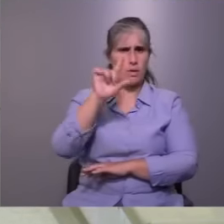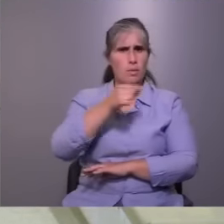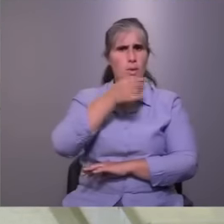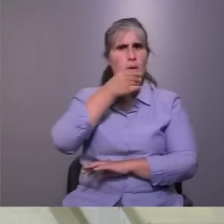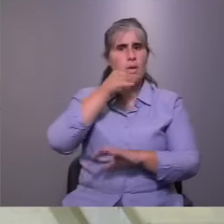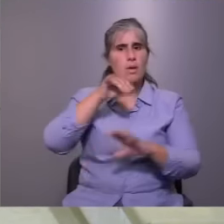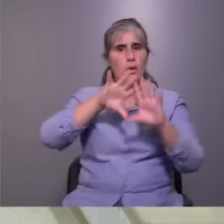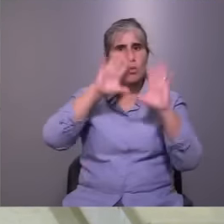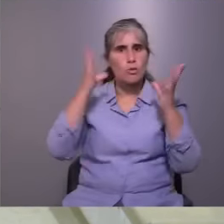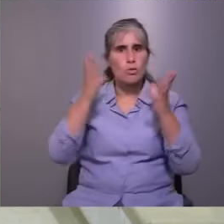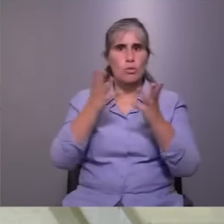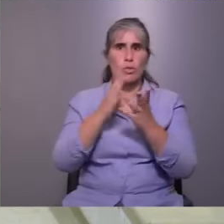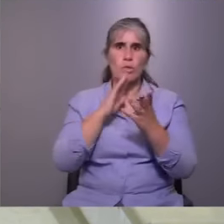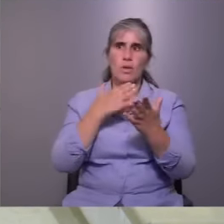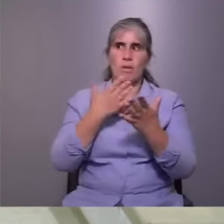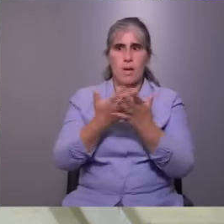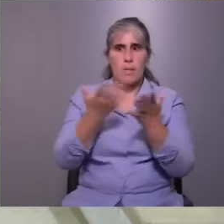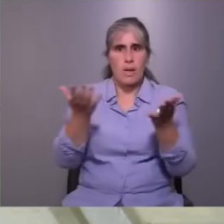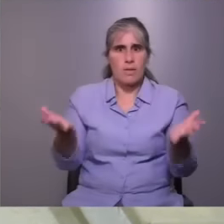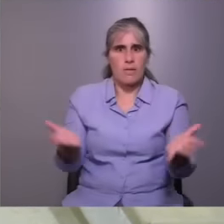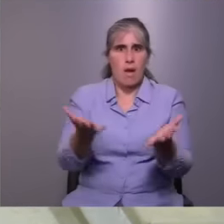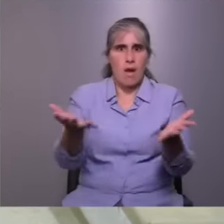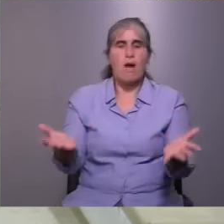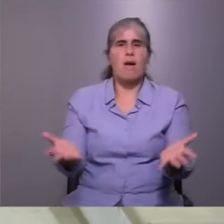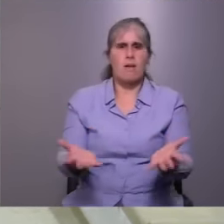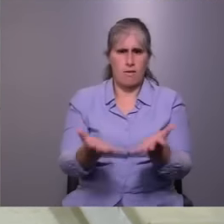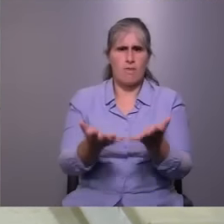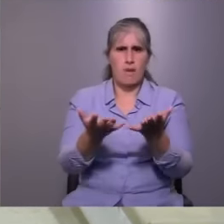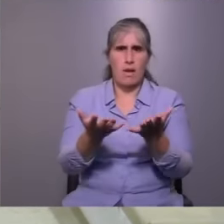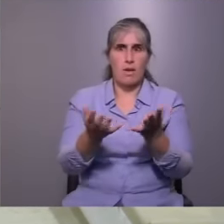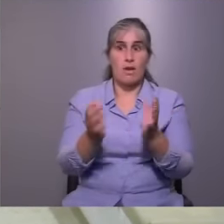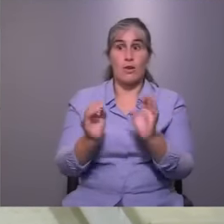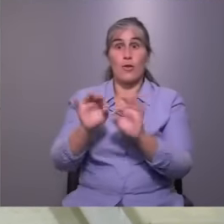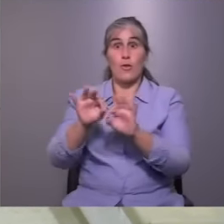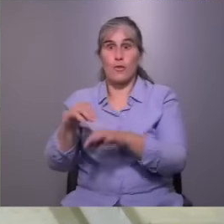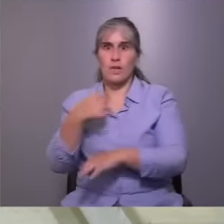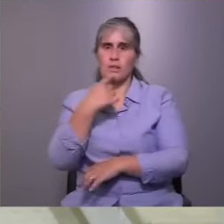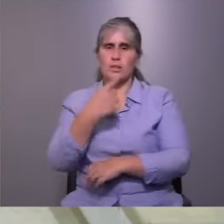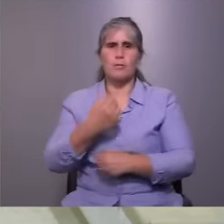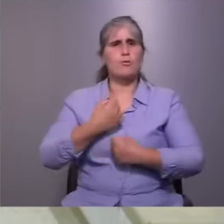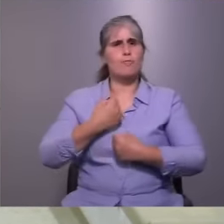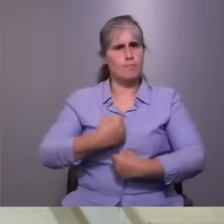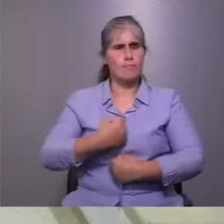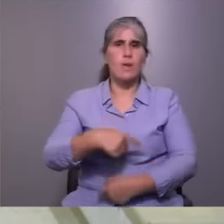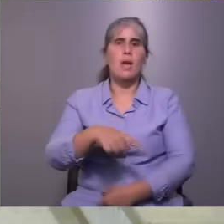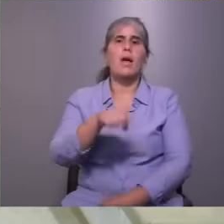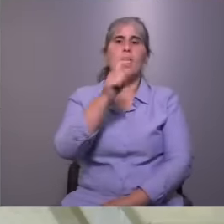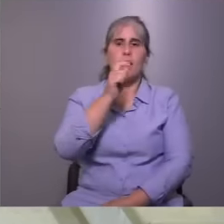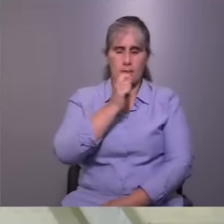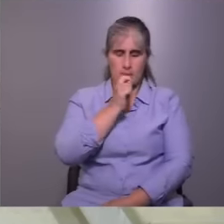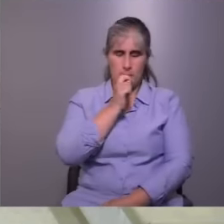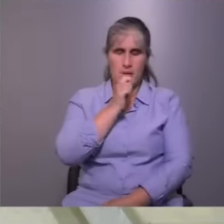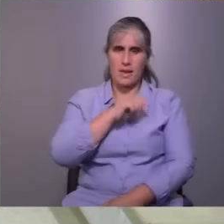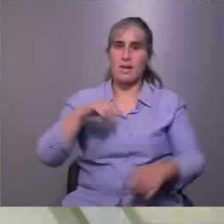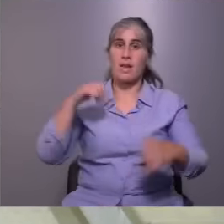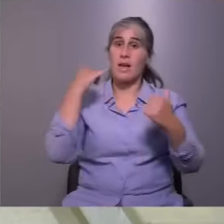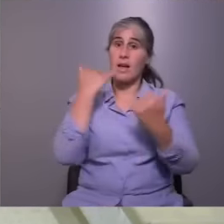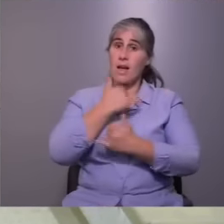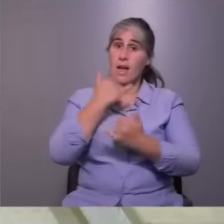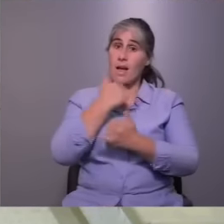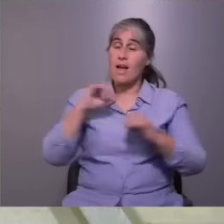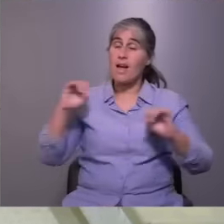facto Cristo é a luz da nossa vida, a luz do mundo, a nossa voz ganha cada vez maior fulgor, até